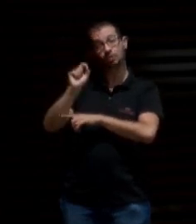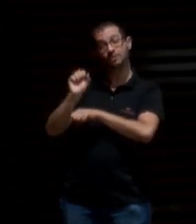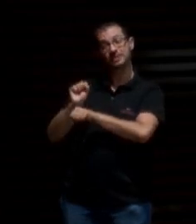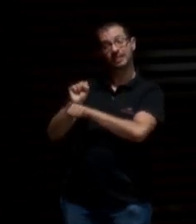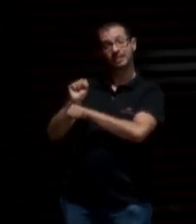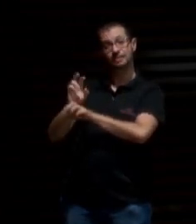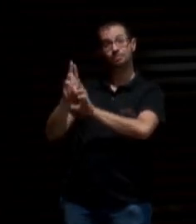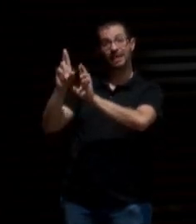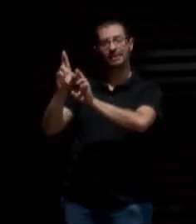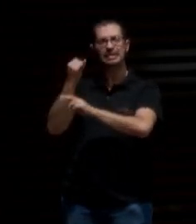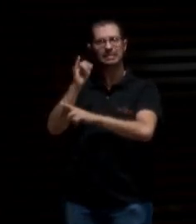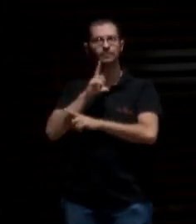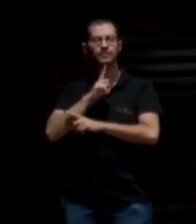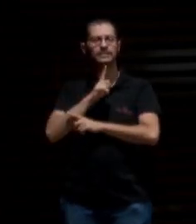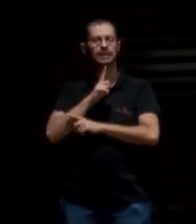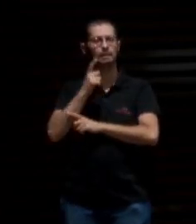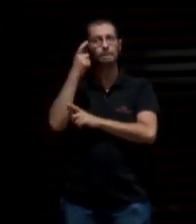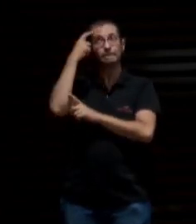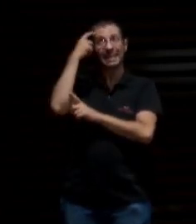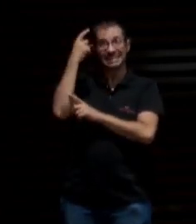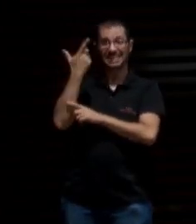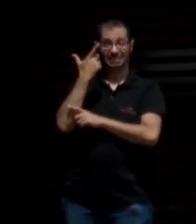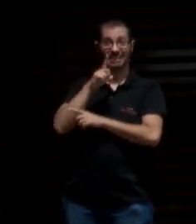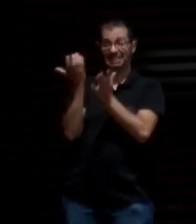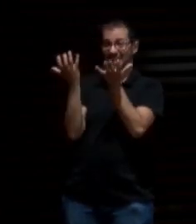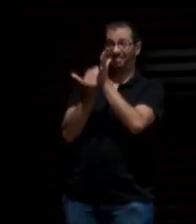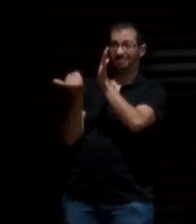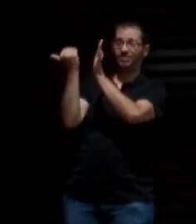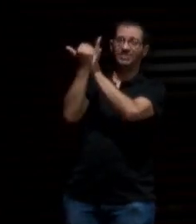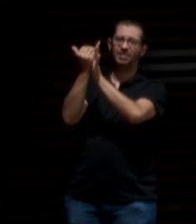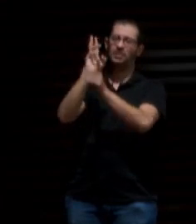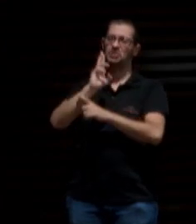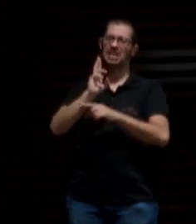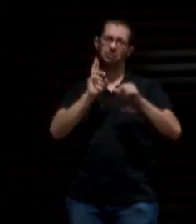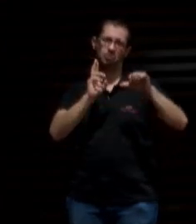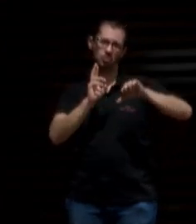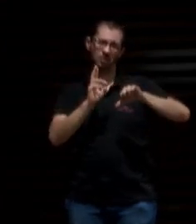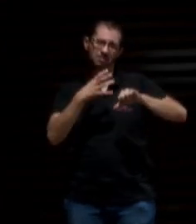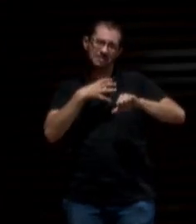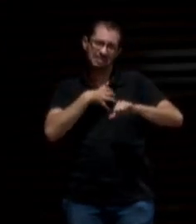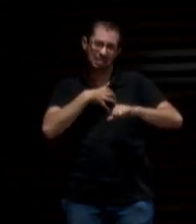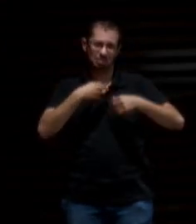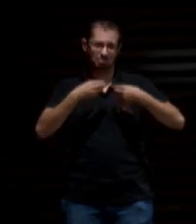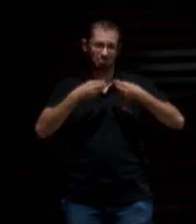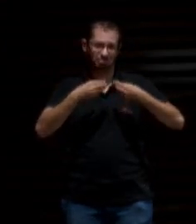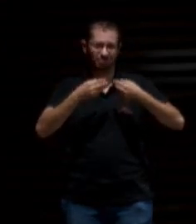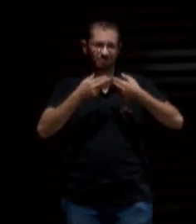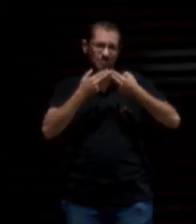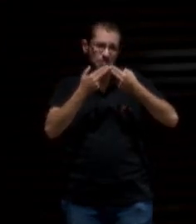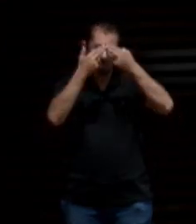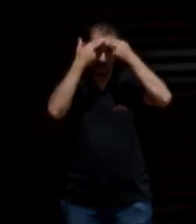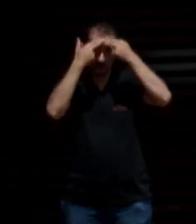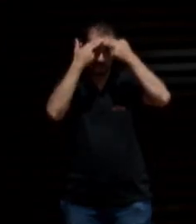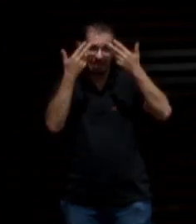uma expectativa muito alta, o resultado vem ruim, aí você se frustra, você não fica feliz. Agora, se você esperava algo ruim e veio algo muito bom, então você